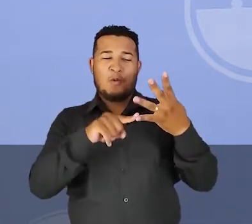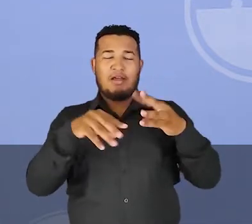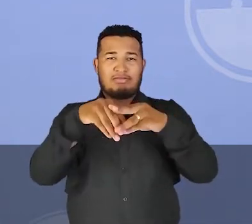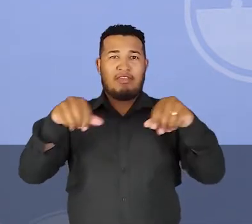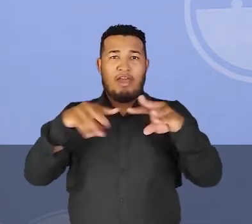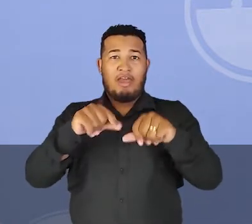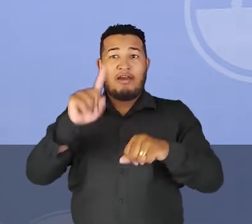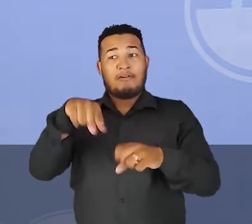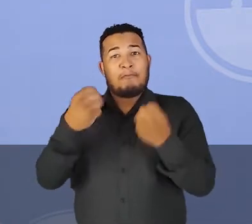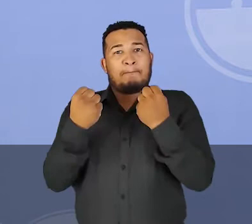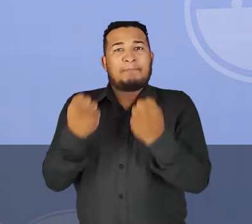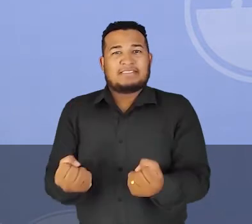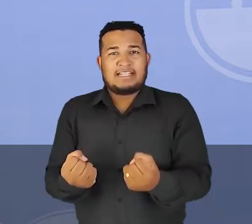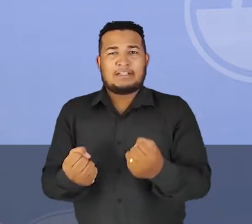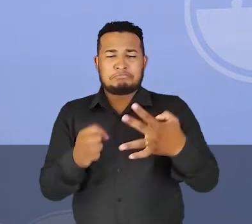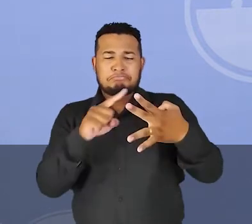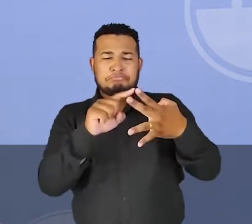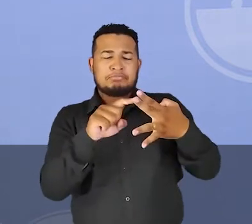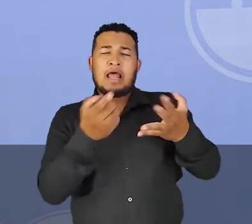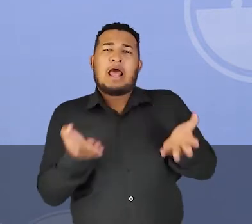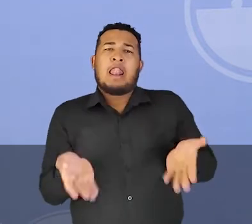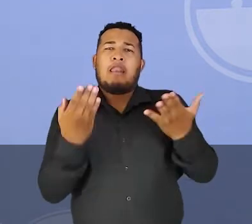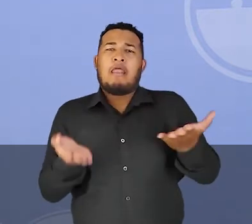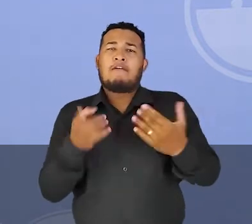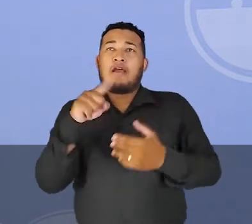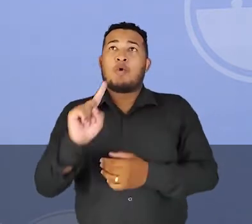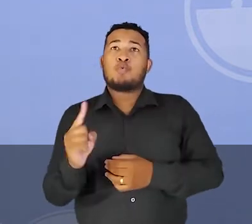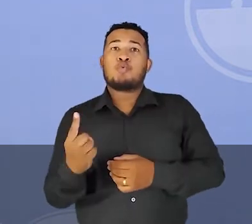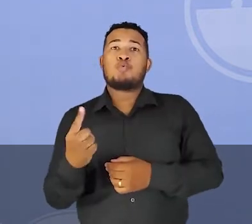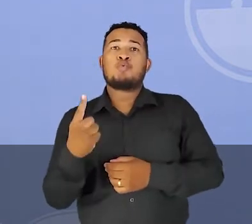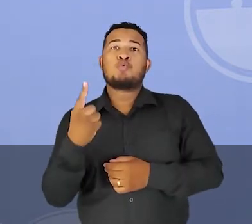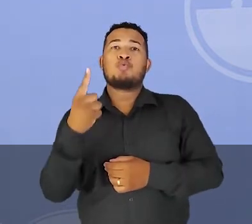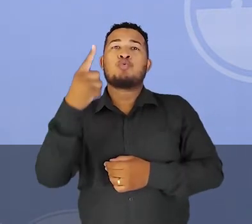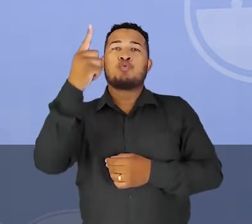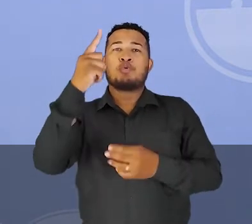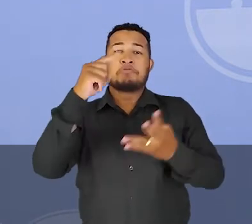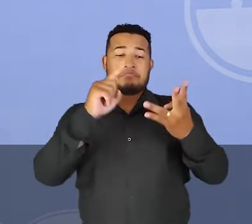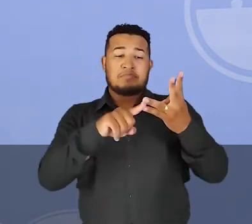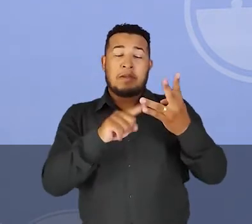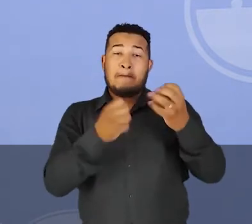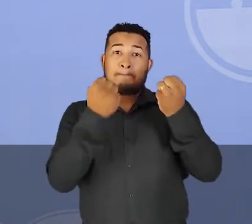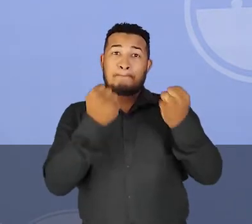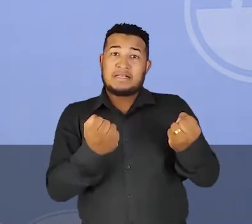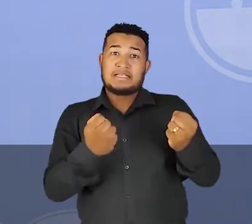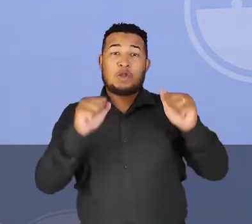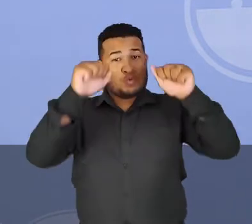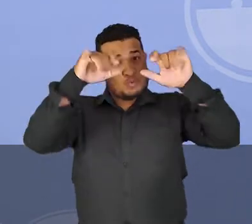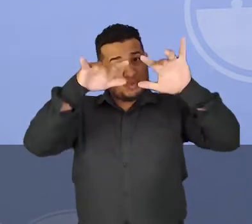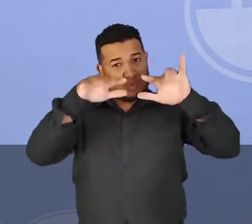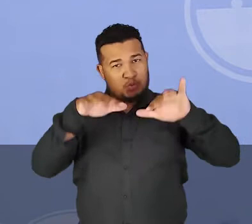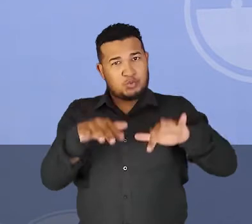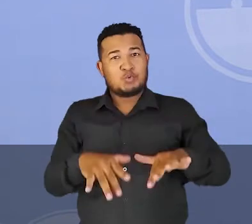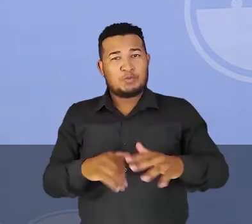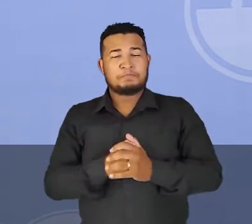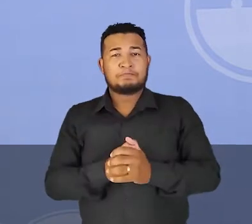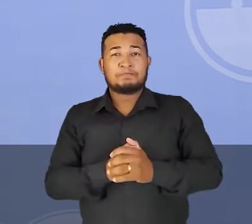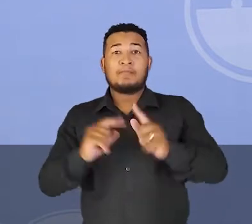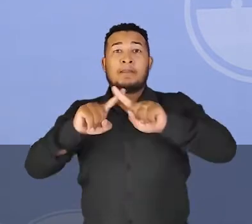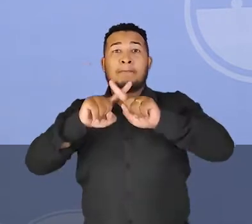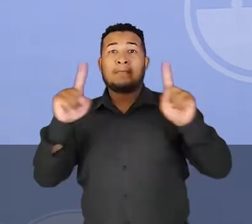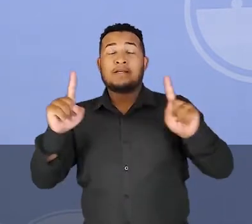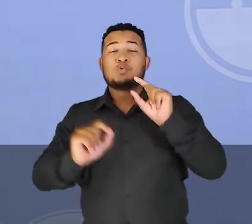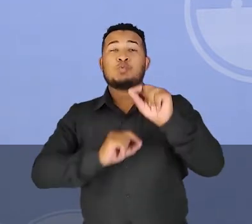pesados. Os elementos leves teriam tendência de subir, os elementos pesados teriam tendência de descer. Mas